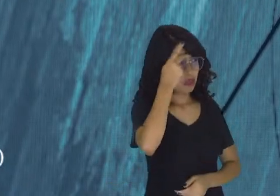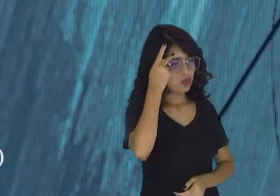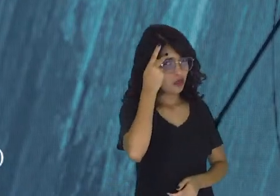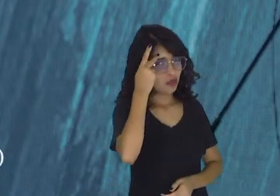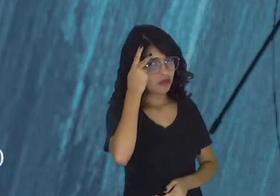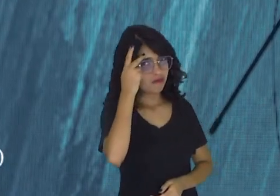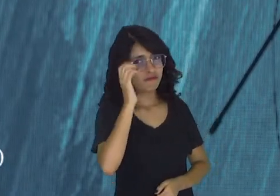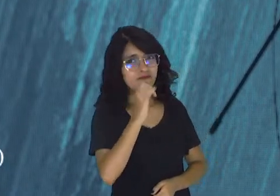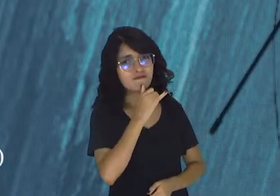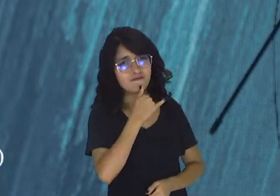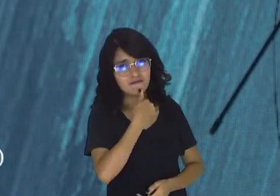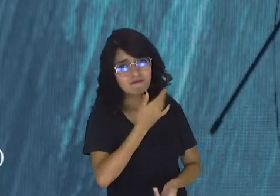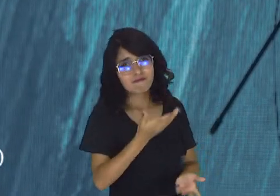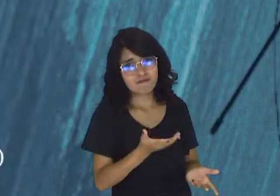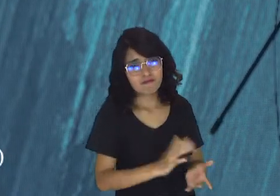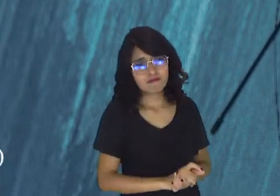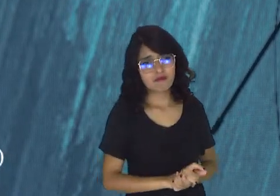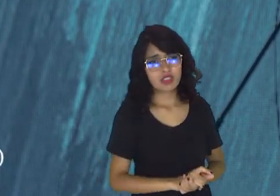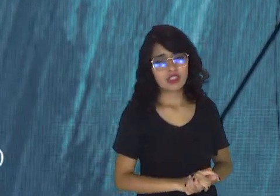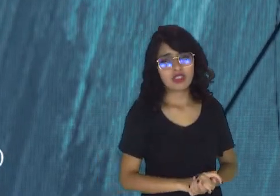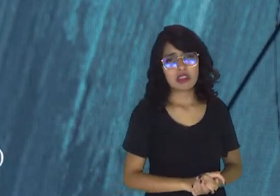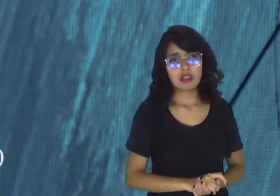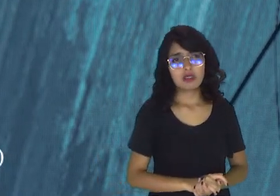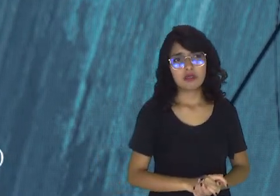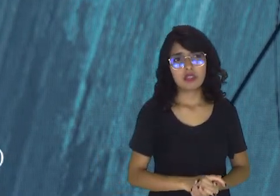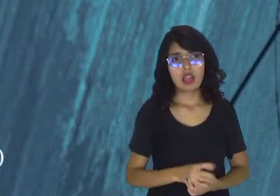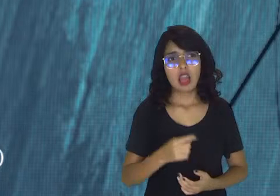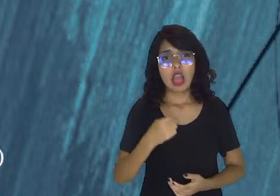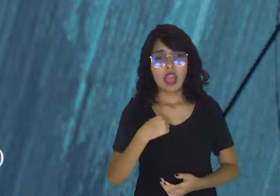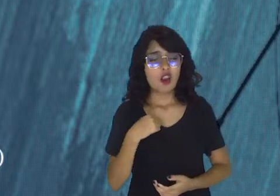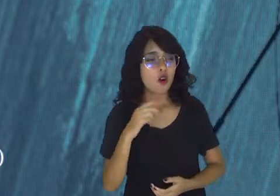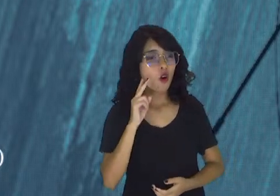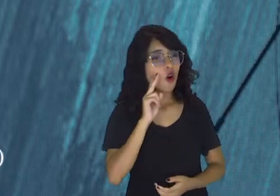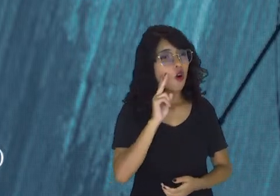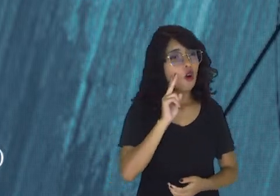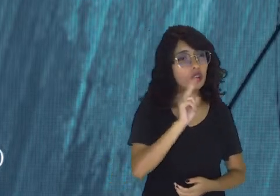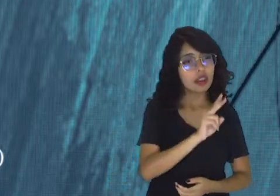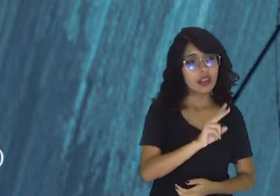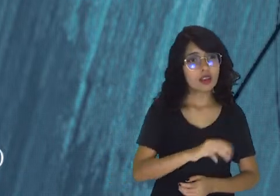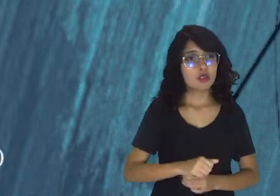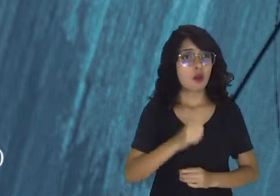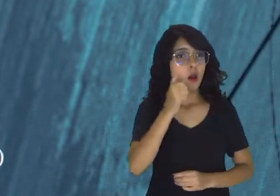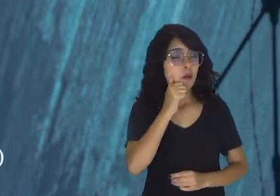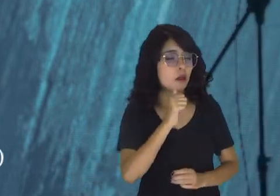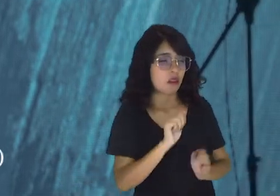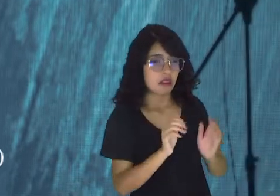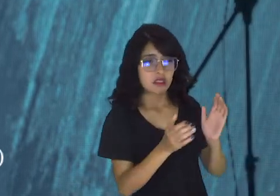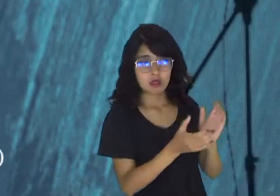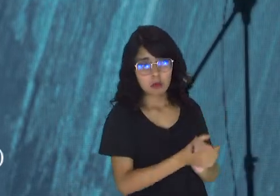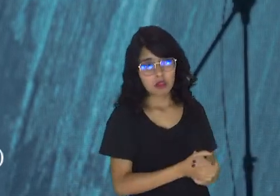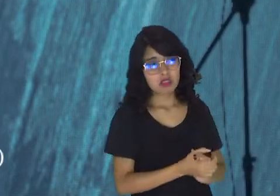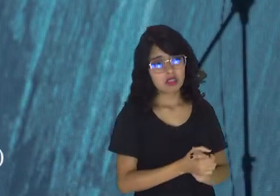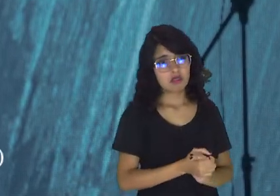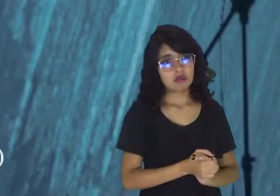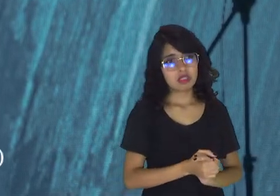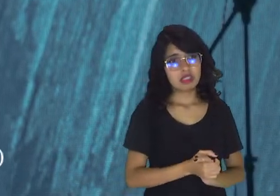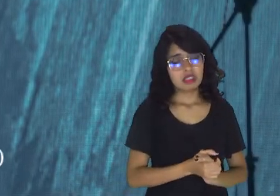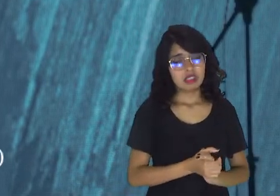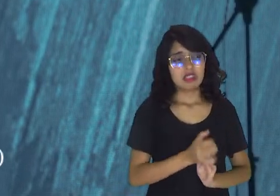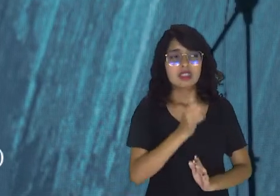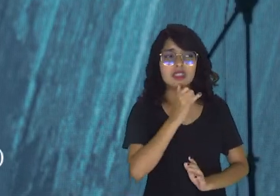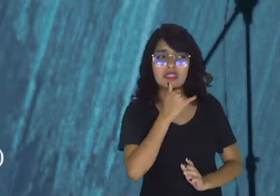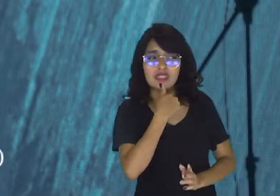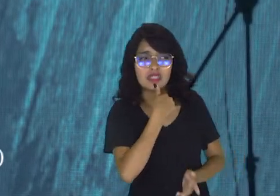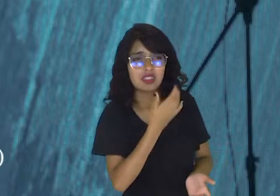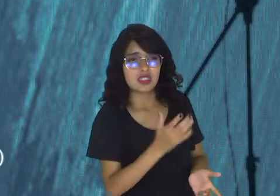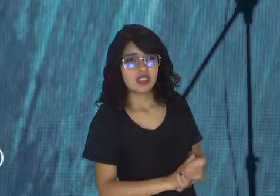decepcionei. Eu olhei para uma mulher, a minha esposa, e me decepcionei. Eu olhei para o meu